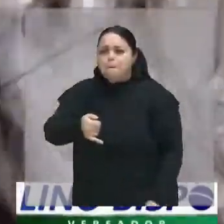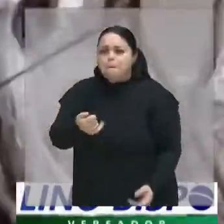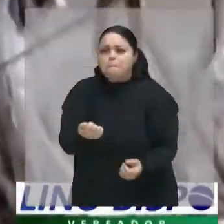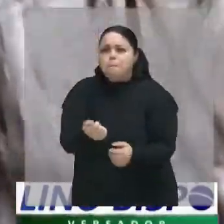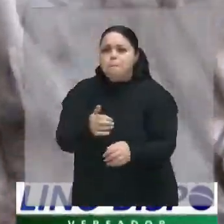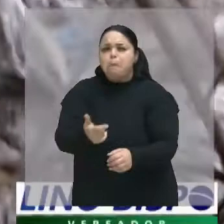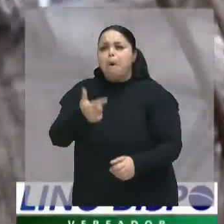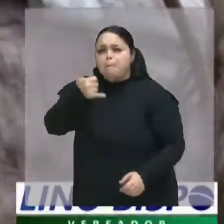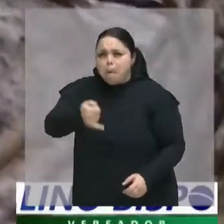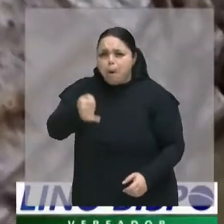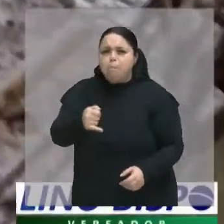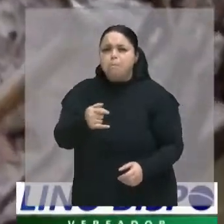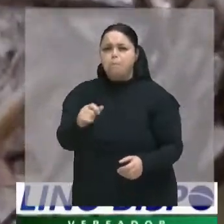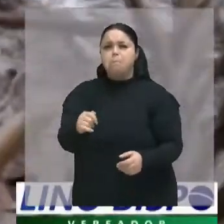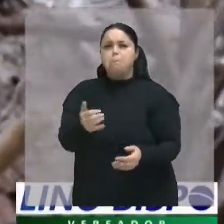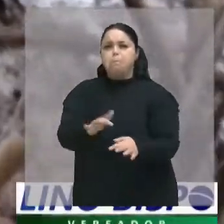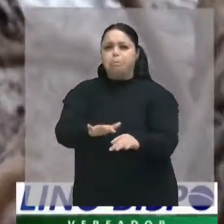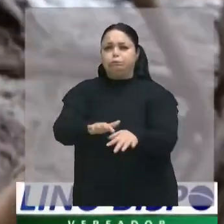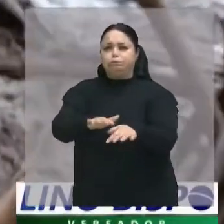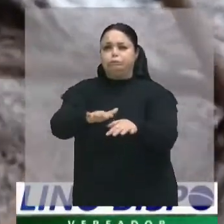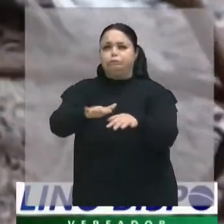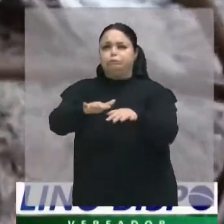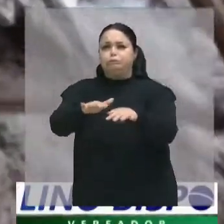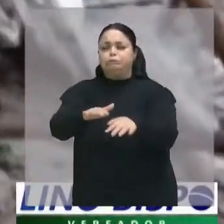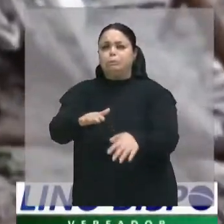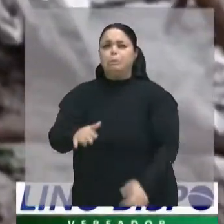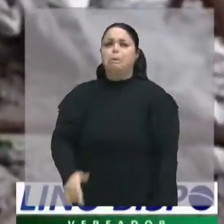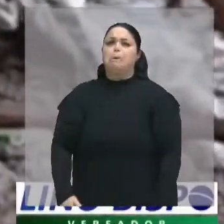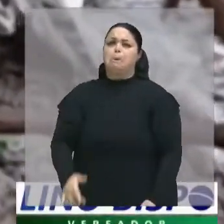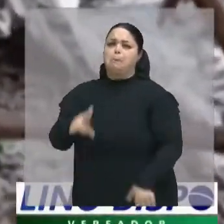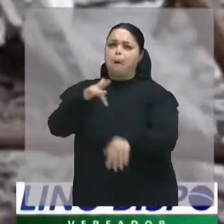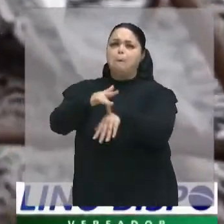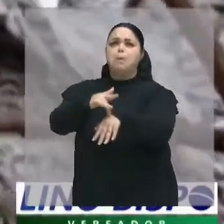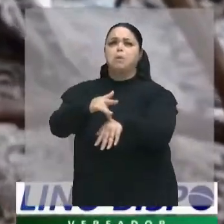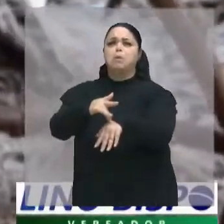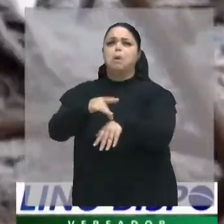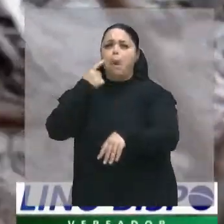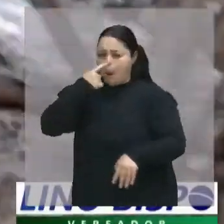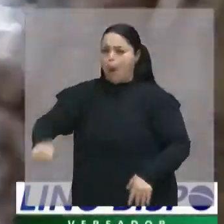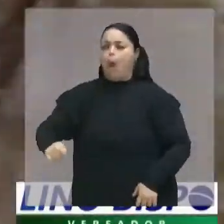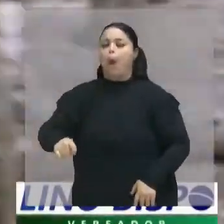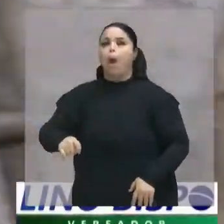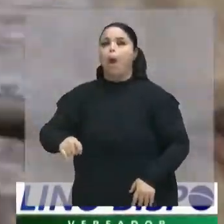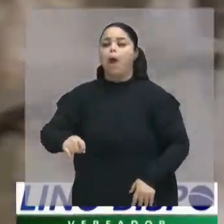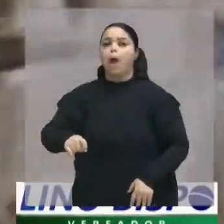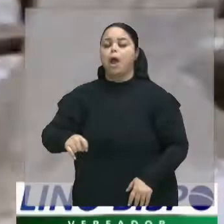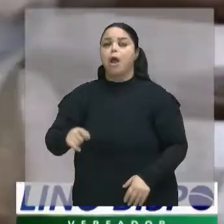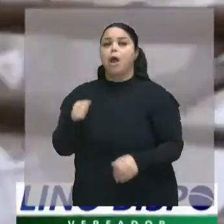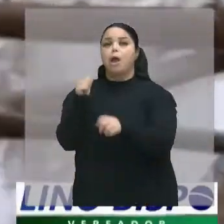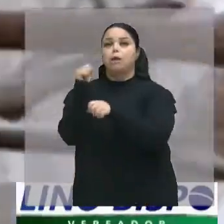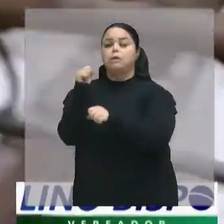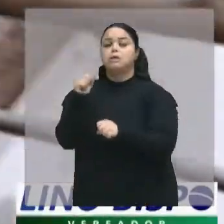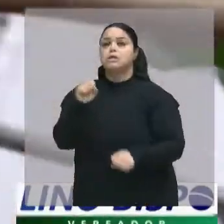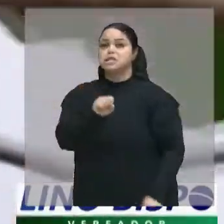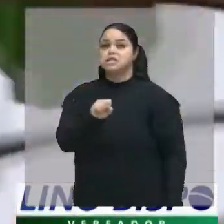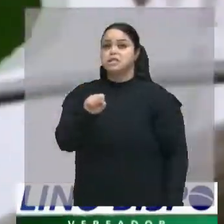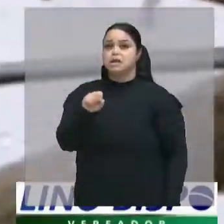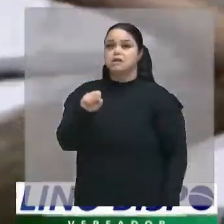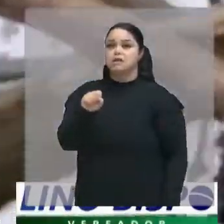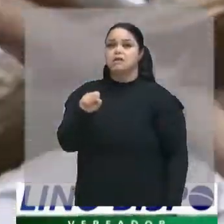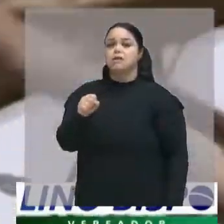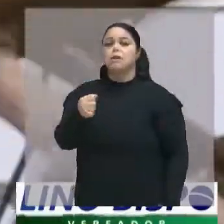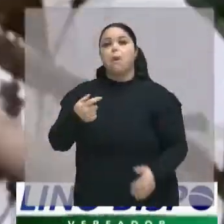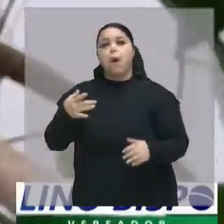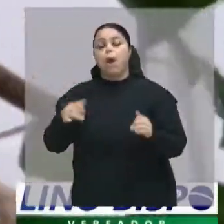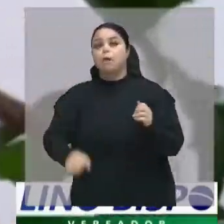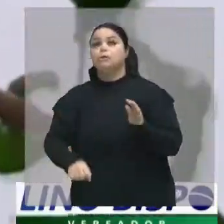Literalmente falando, a merda está aqui, ó. Isso é lamentável, Sabesp. Isso é grave. E nós vamos ao